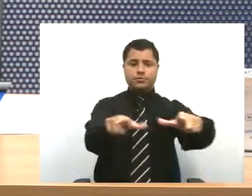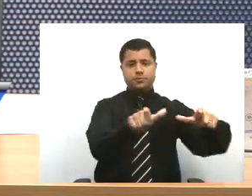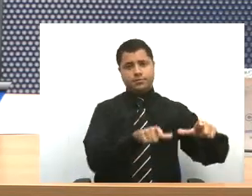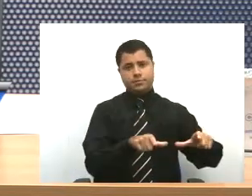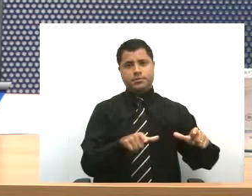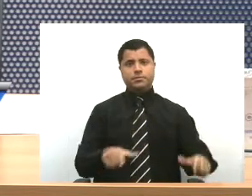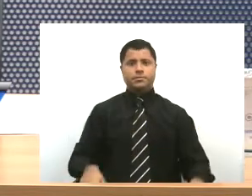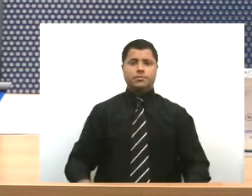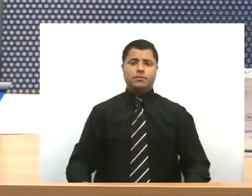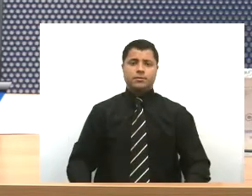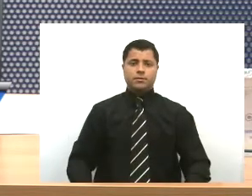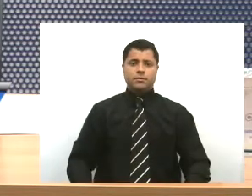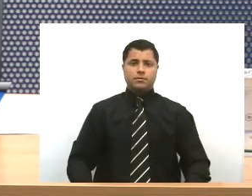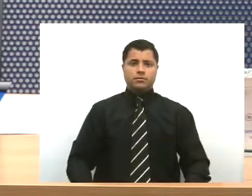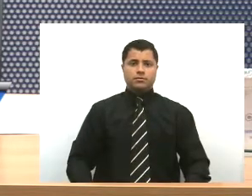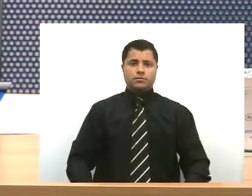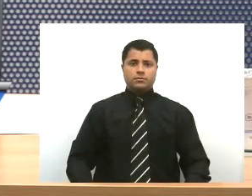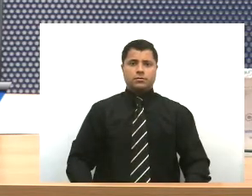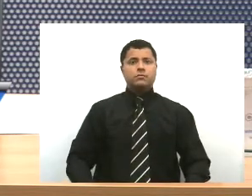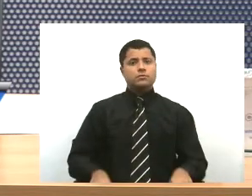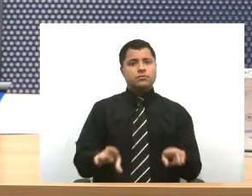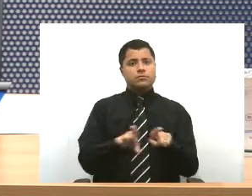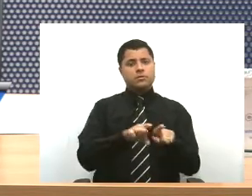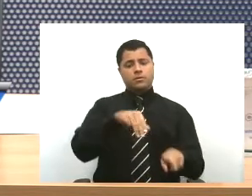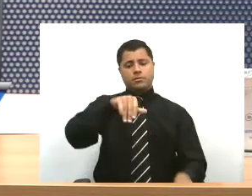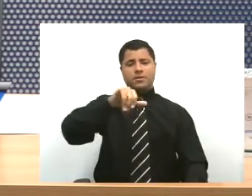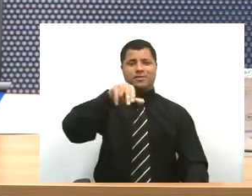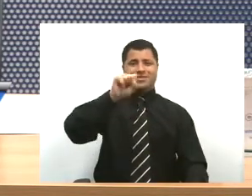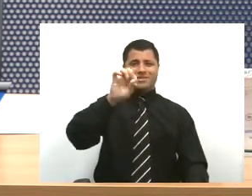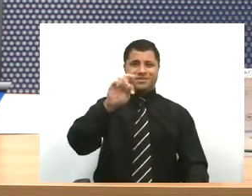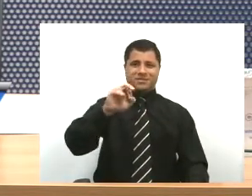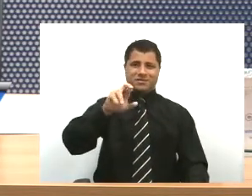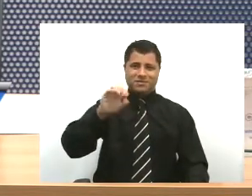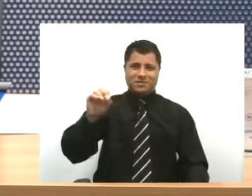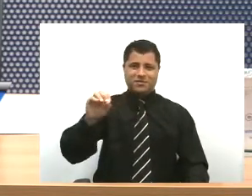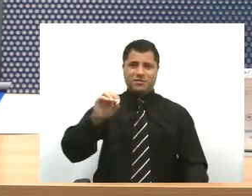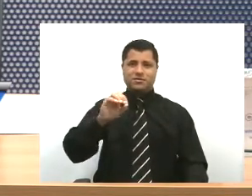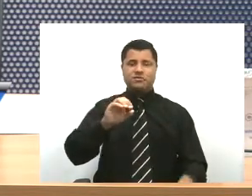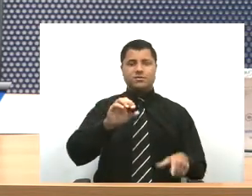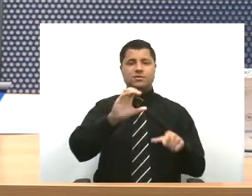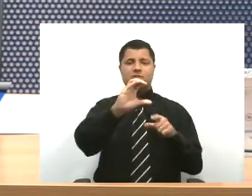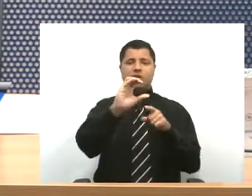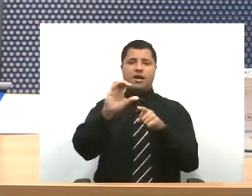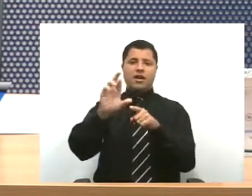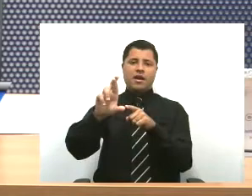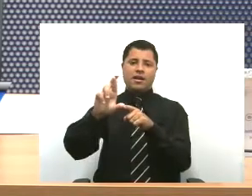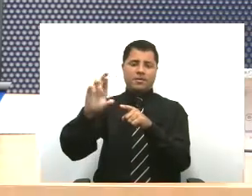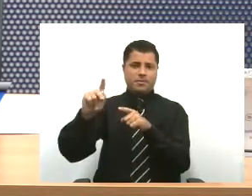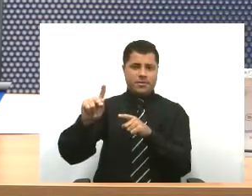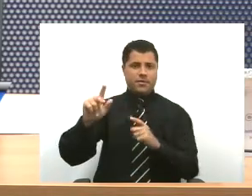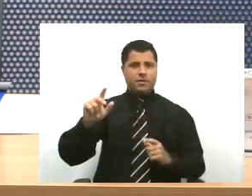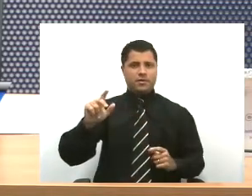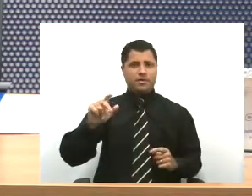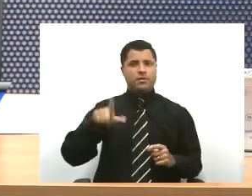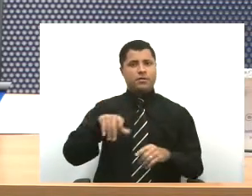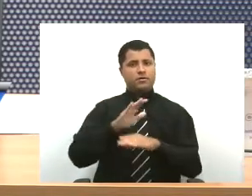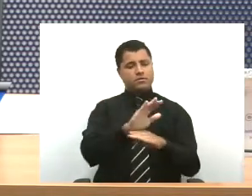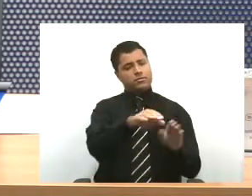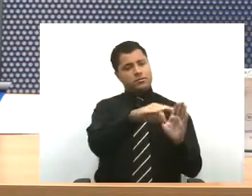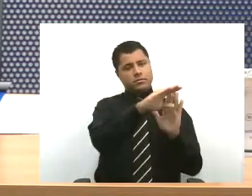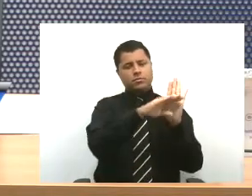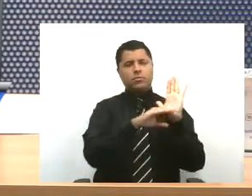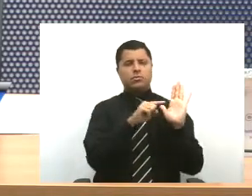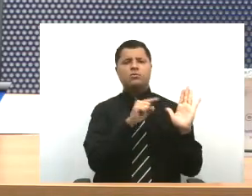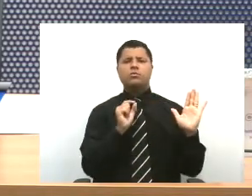E adotamos o programa do Ministério da Integração, que é o CRCP, Comunidade Resiliente, Comunidade Protegida. Seria